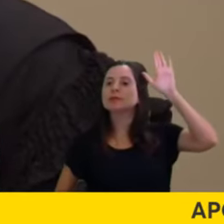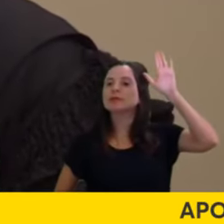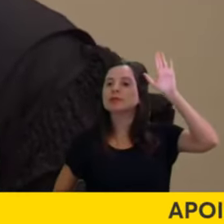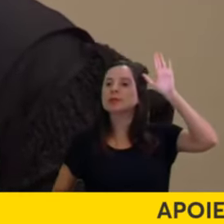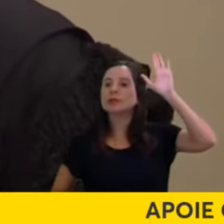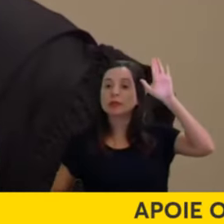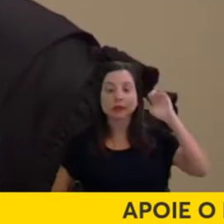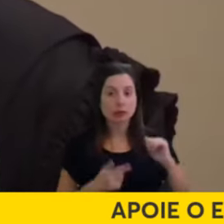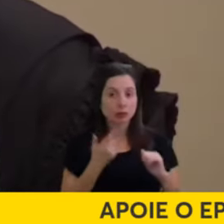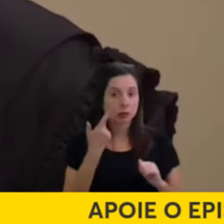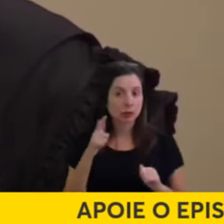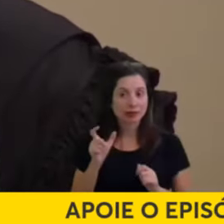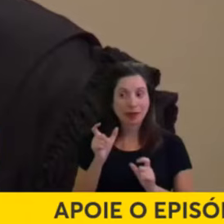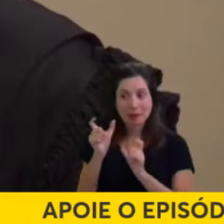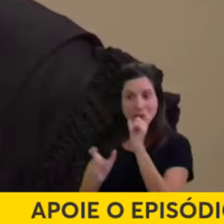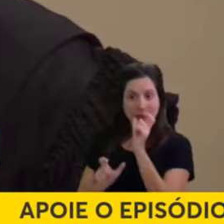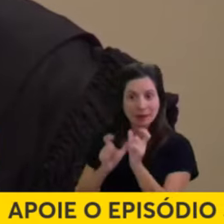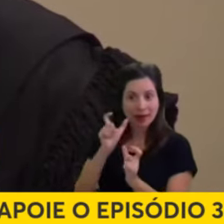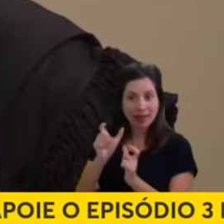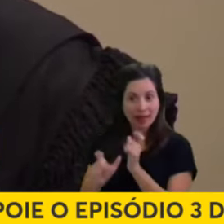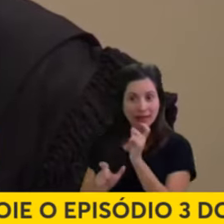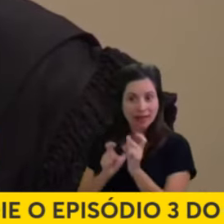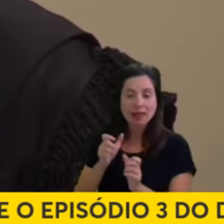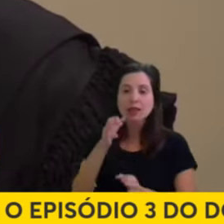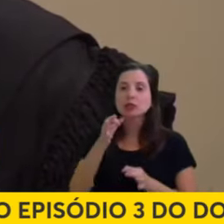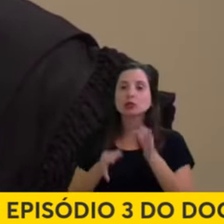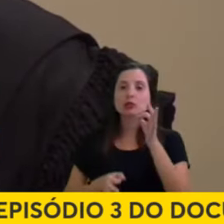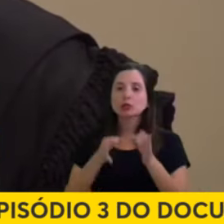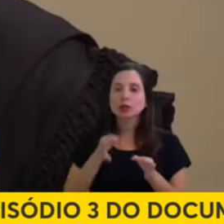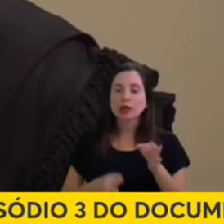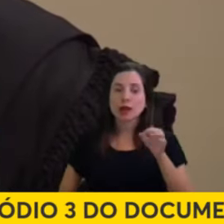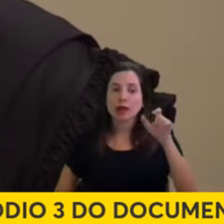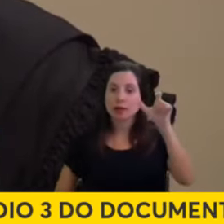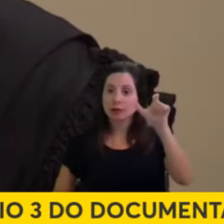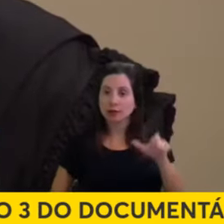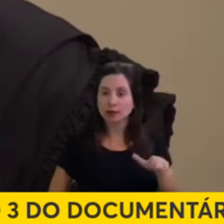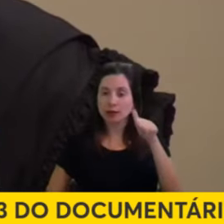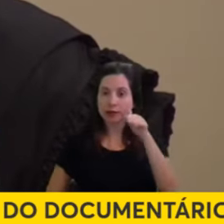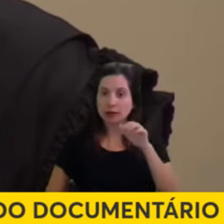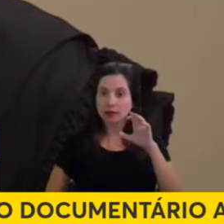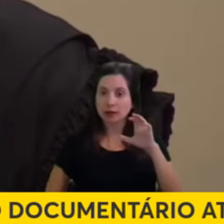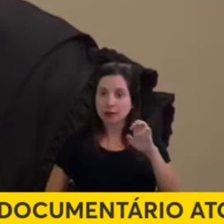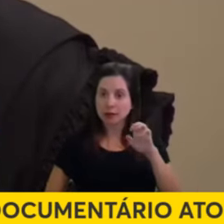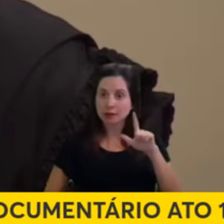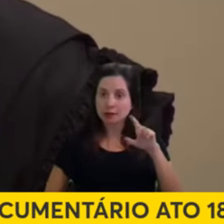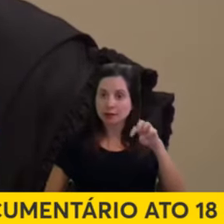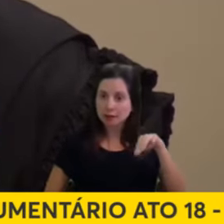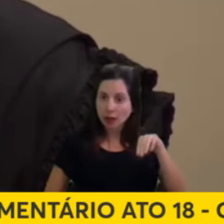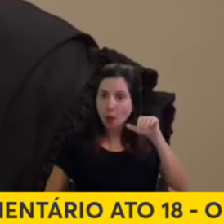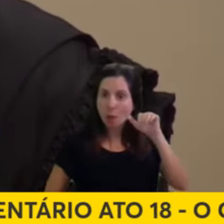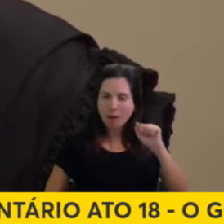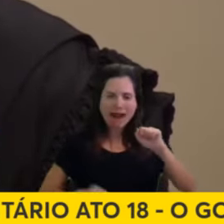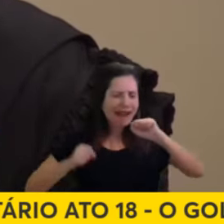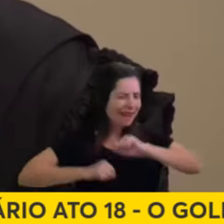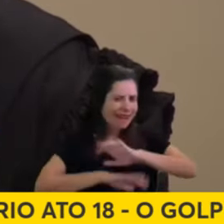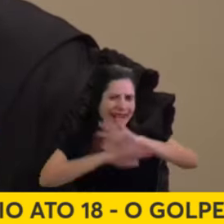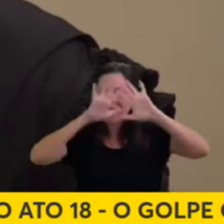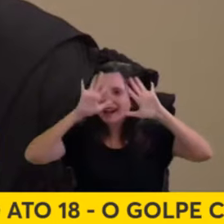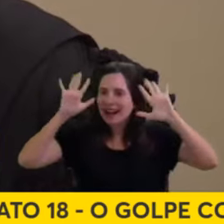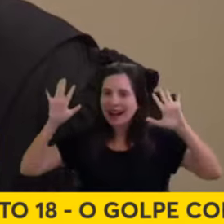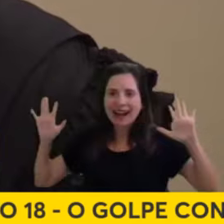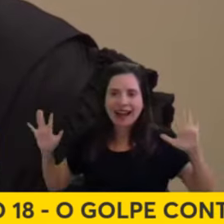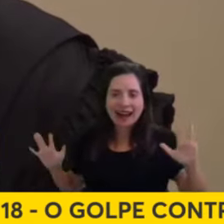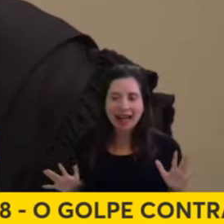termos no julgado de Celma ruda houve identificação de campanha eleitoral Clara para o Senado com produção de amplo material